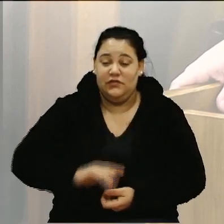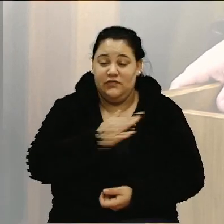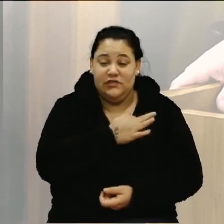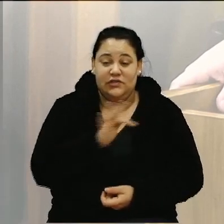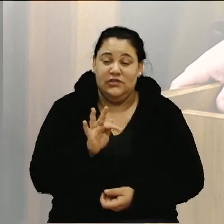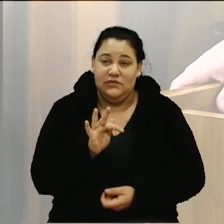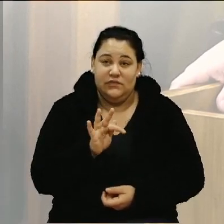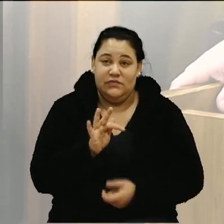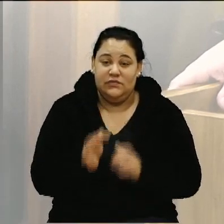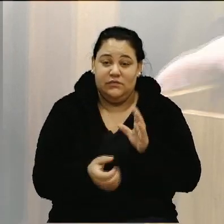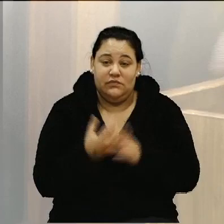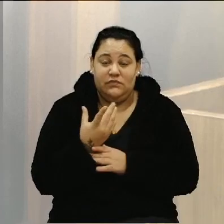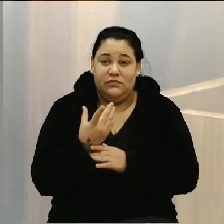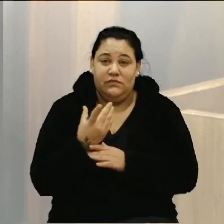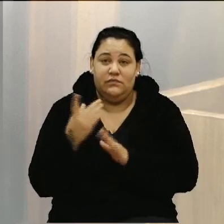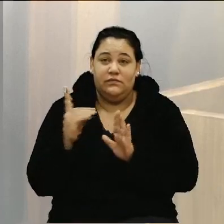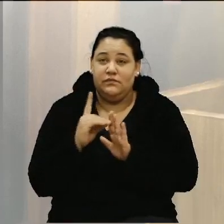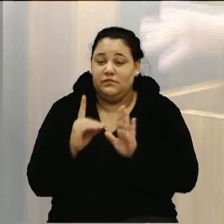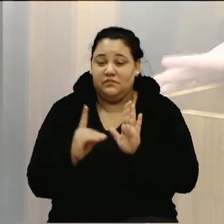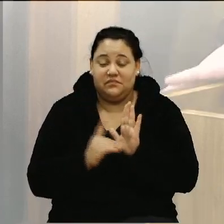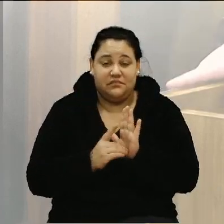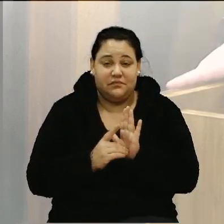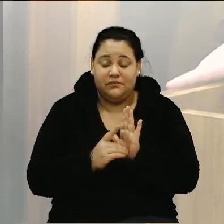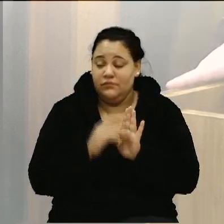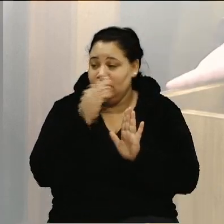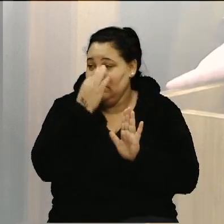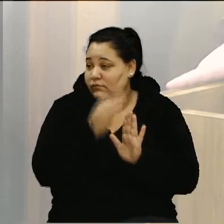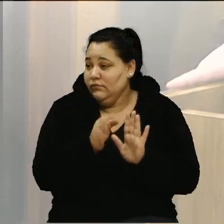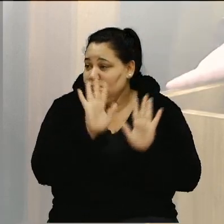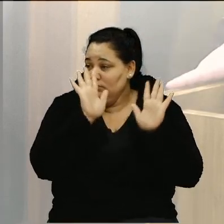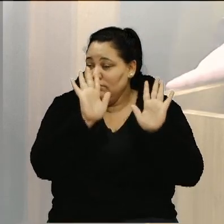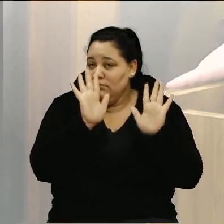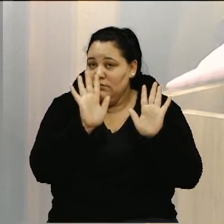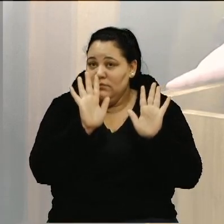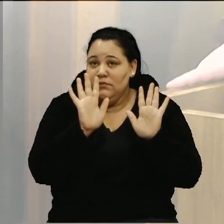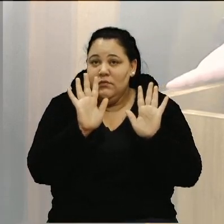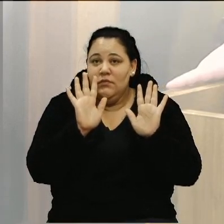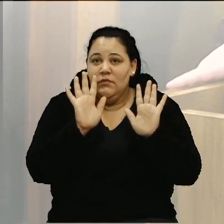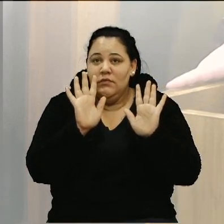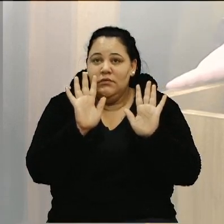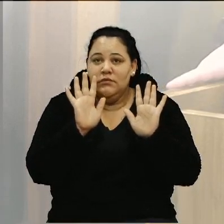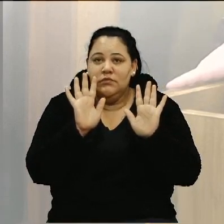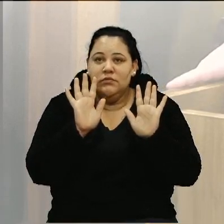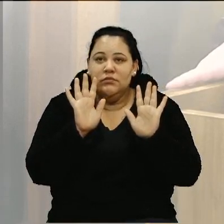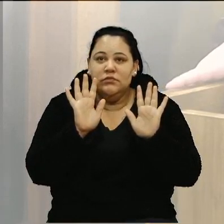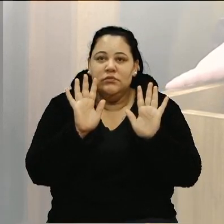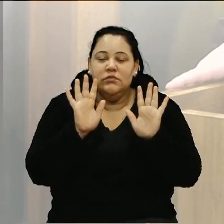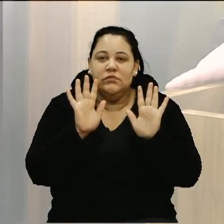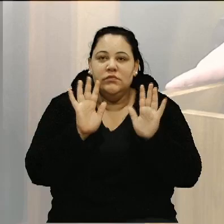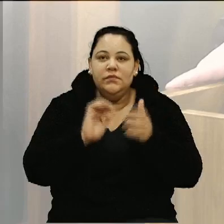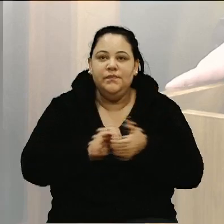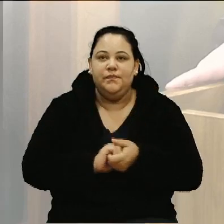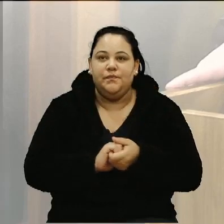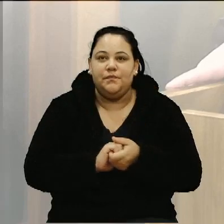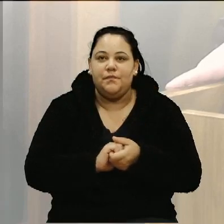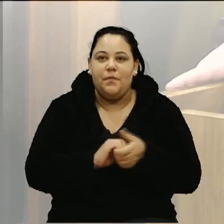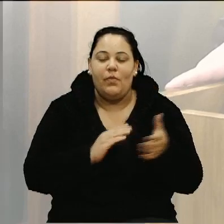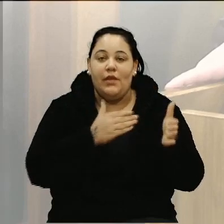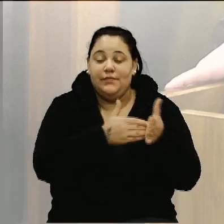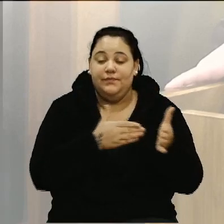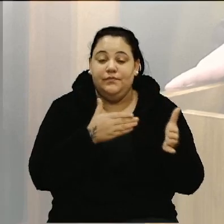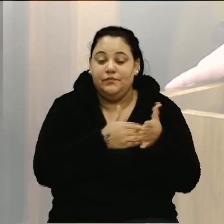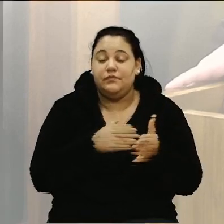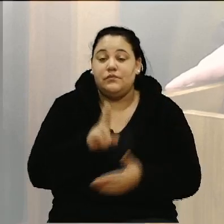um decreto presidencial absurdo no que tange a restrição a essa questão da posse